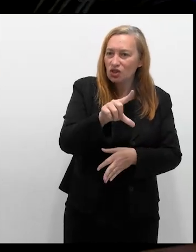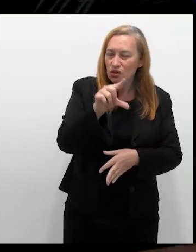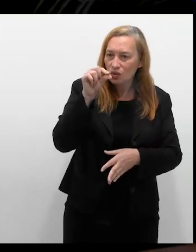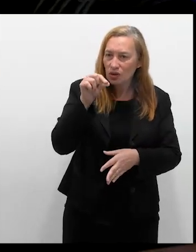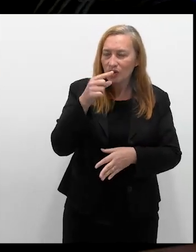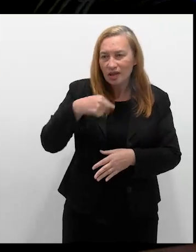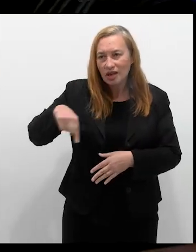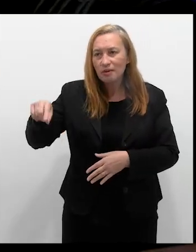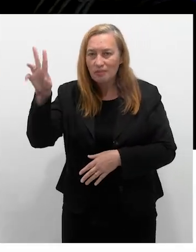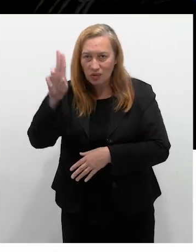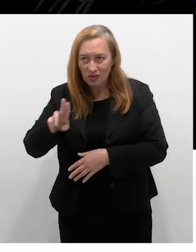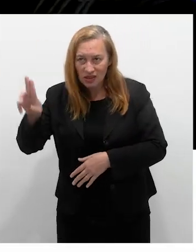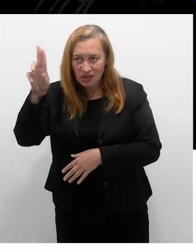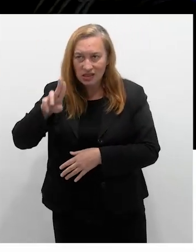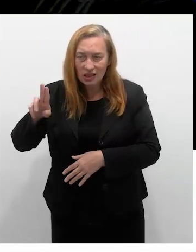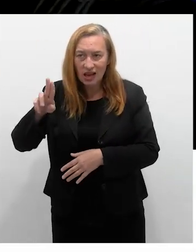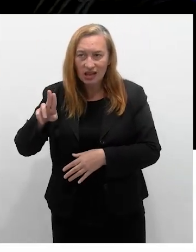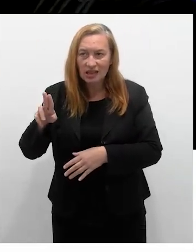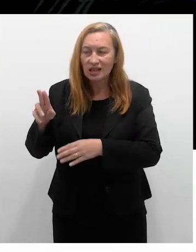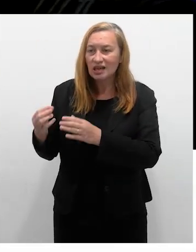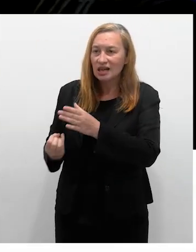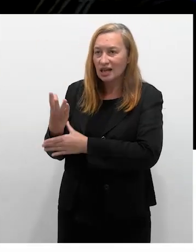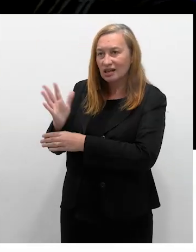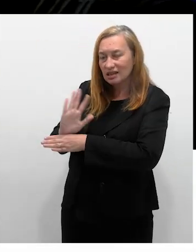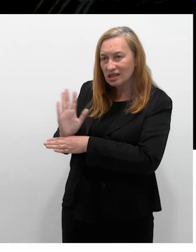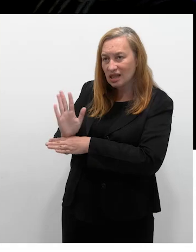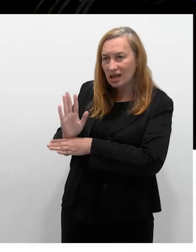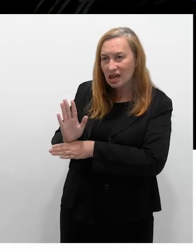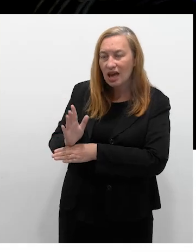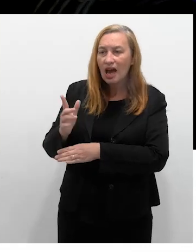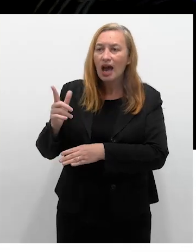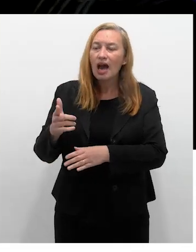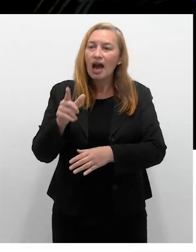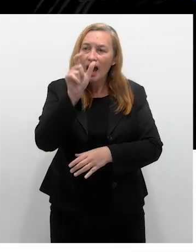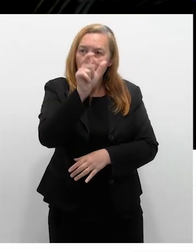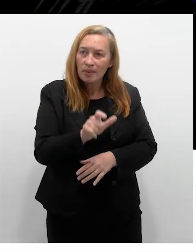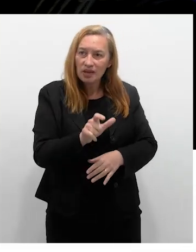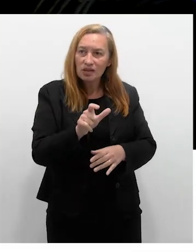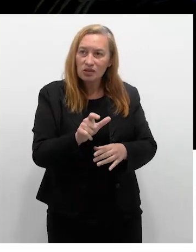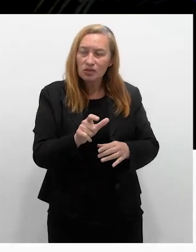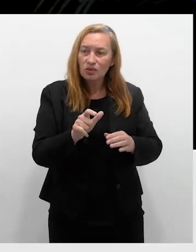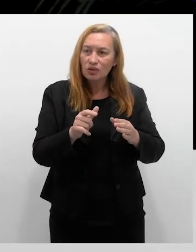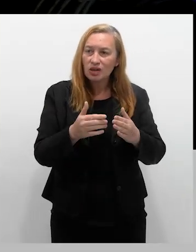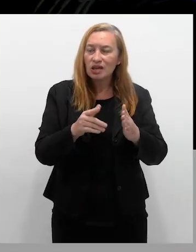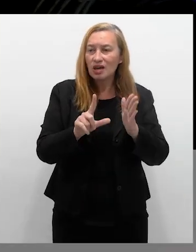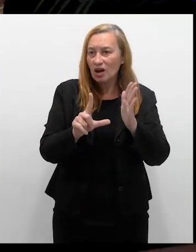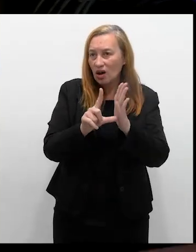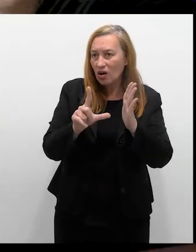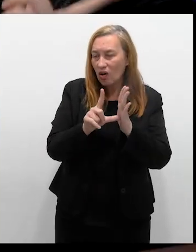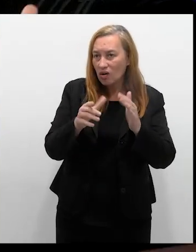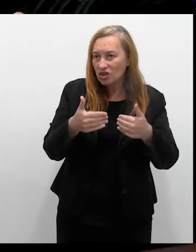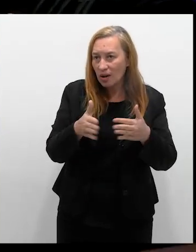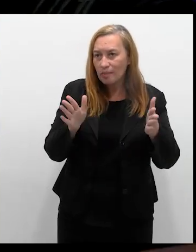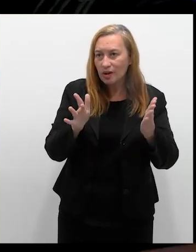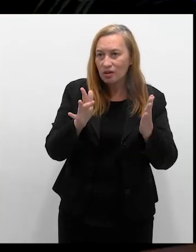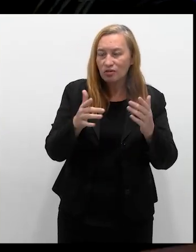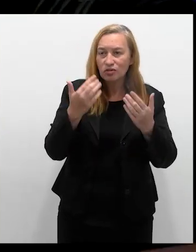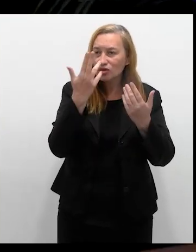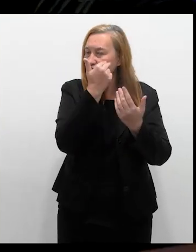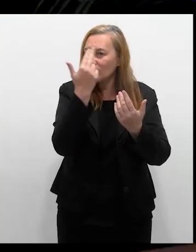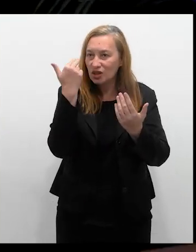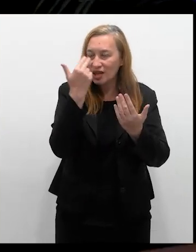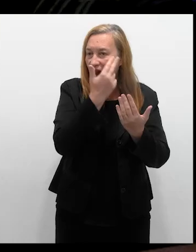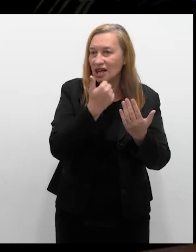fato escolheu ir para uma universidade e fazer cinema, até para a pessoa que abriu uma loja online de maquiagem, mas